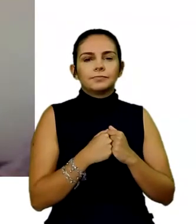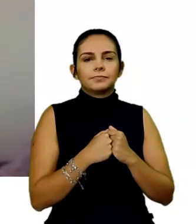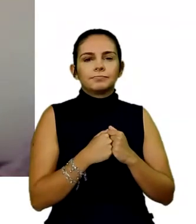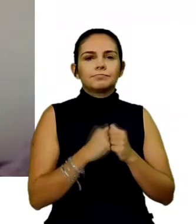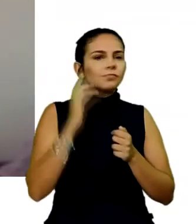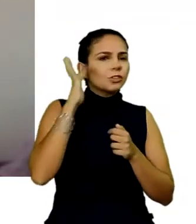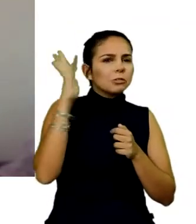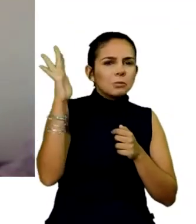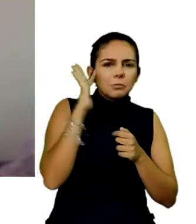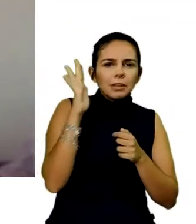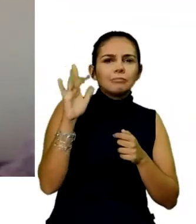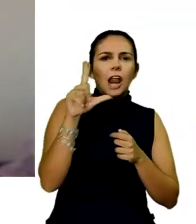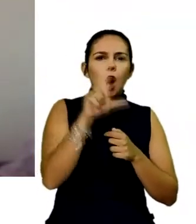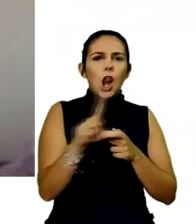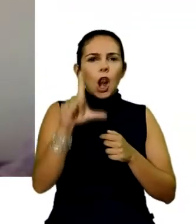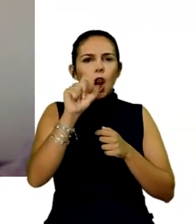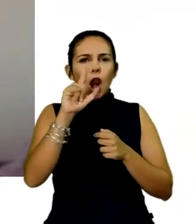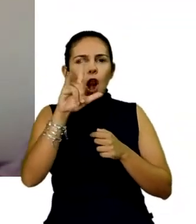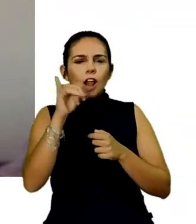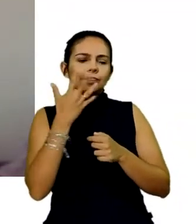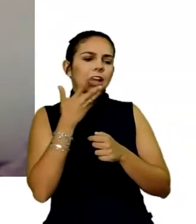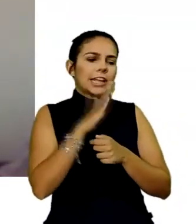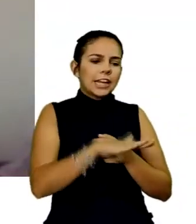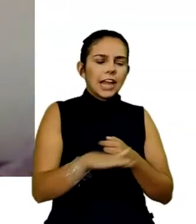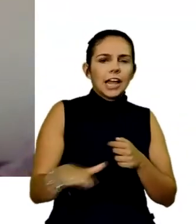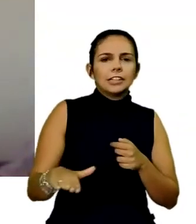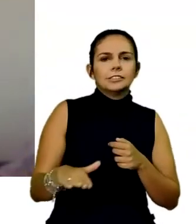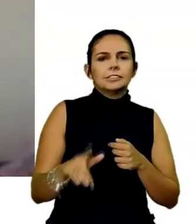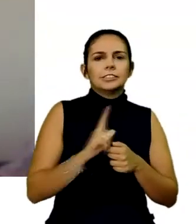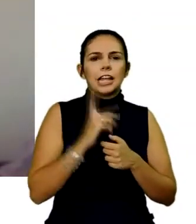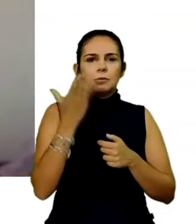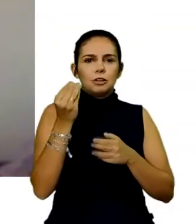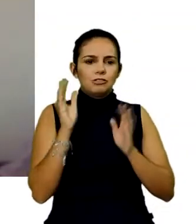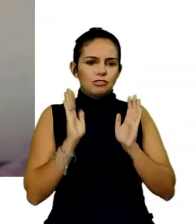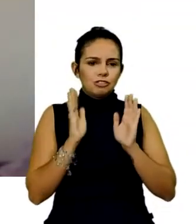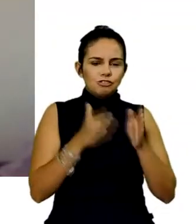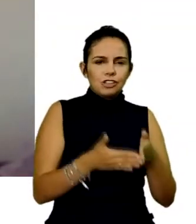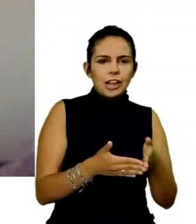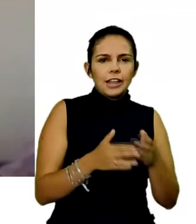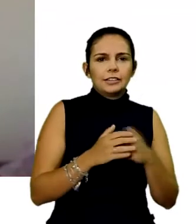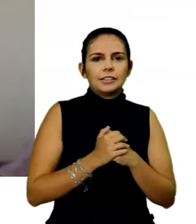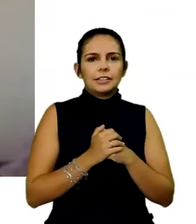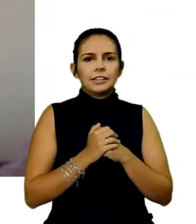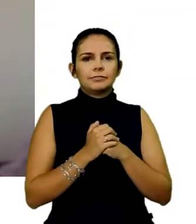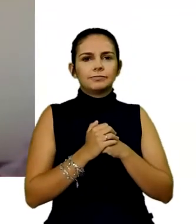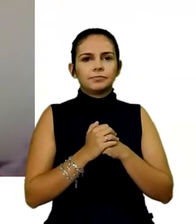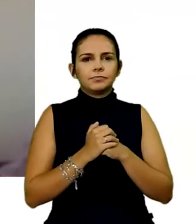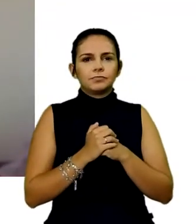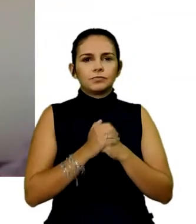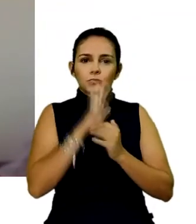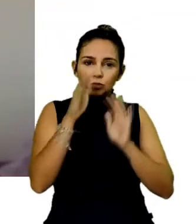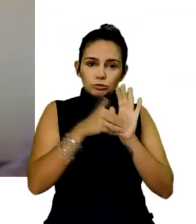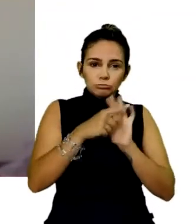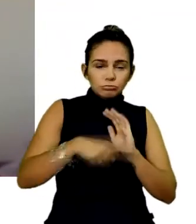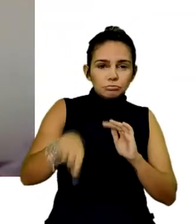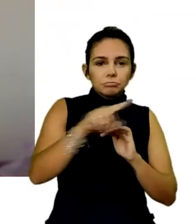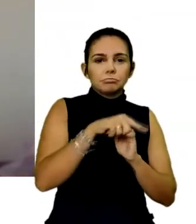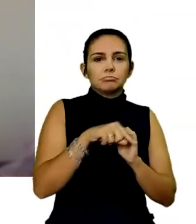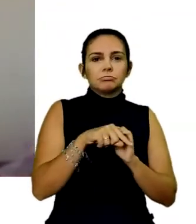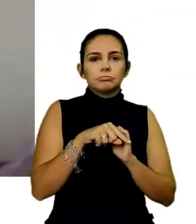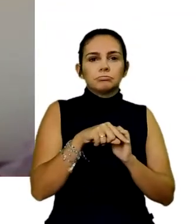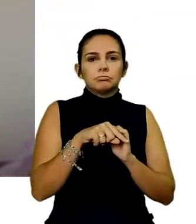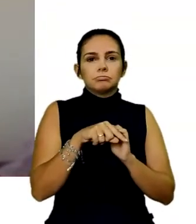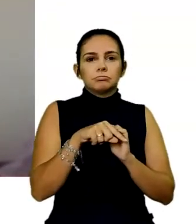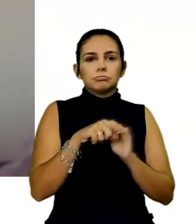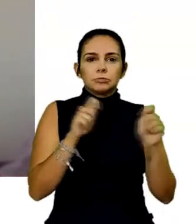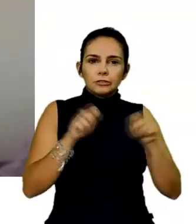do raciocínio, da lógica da criança, que é muito direta, mas tudo isso